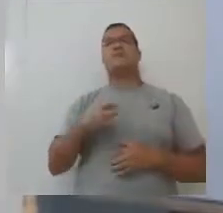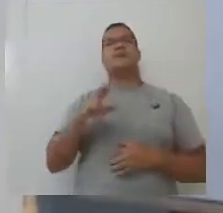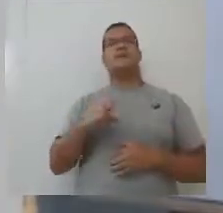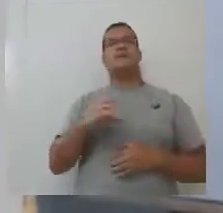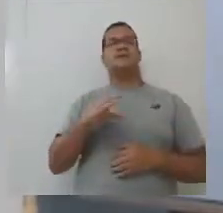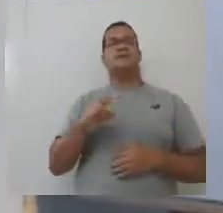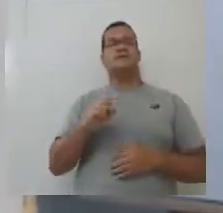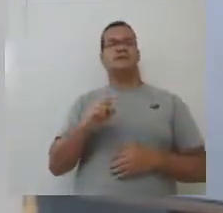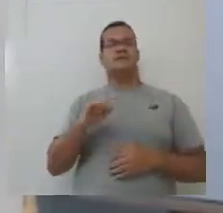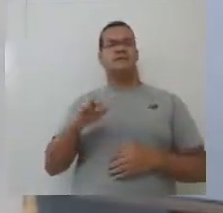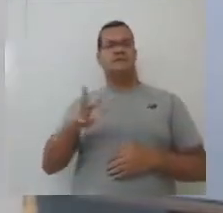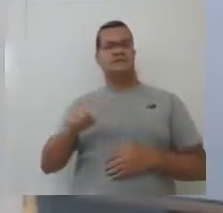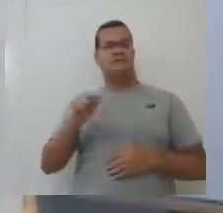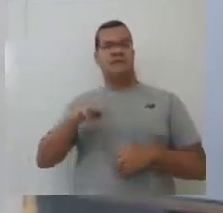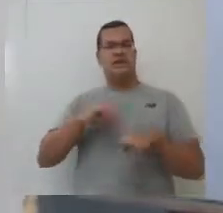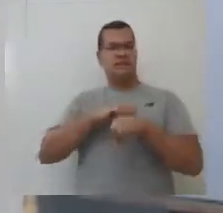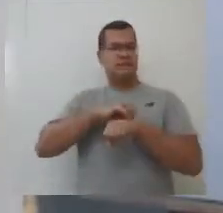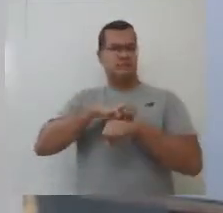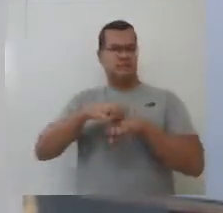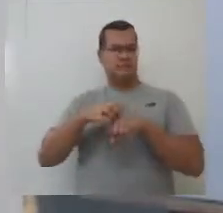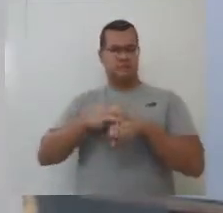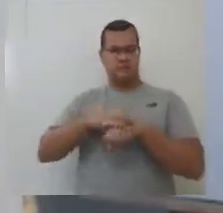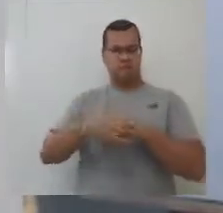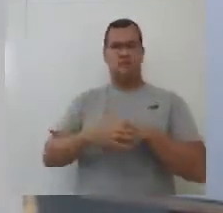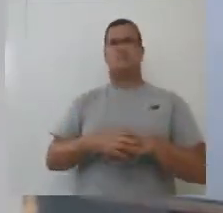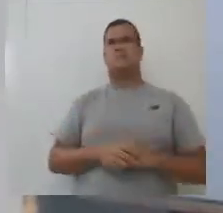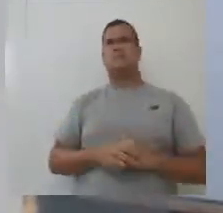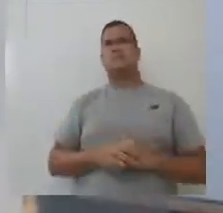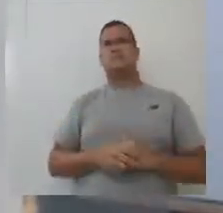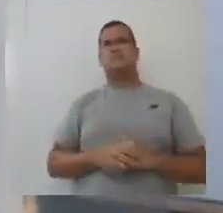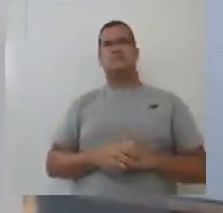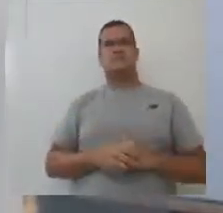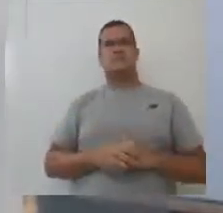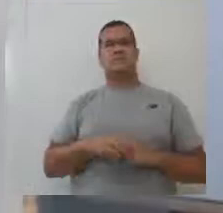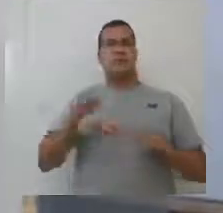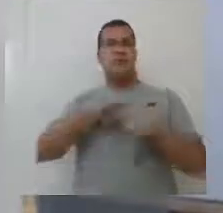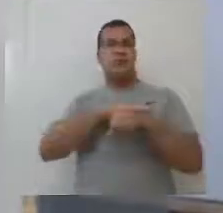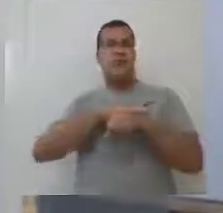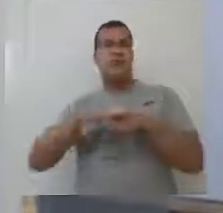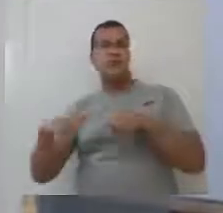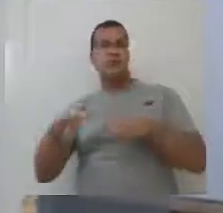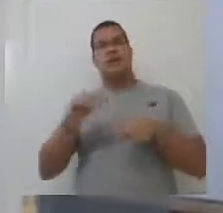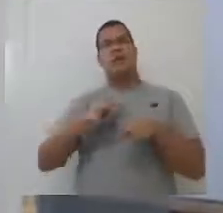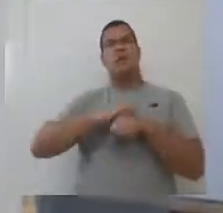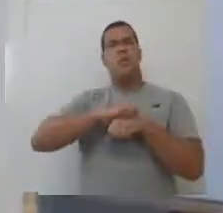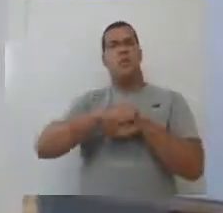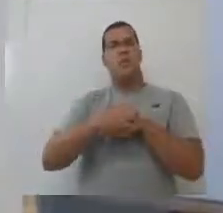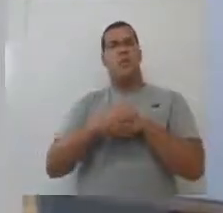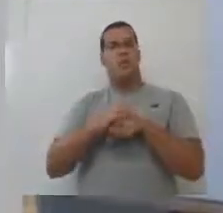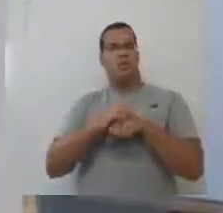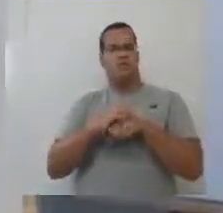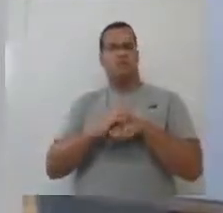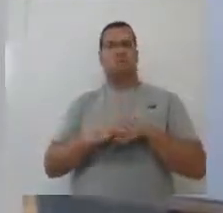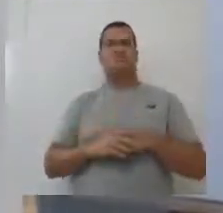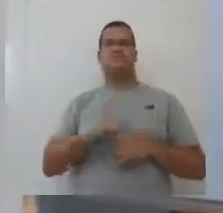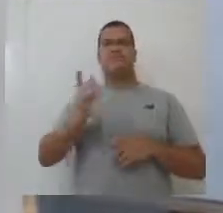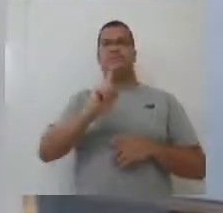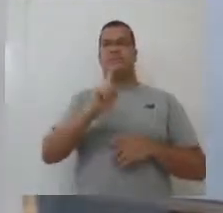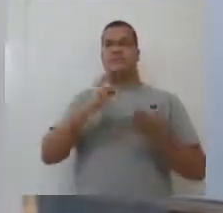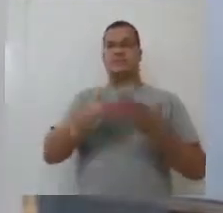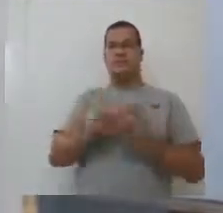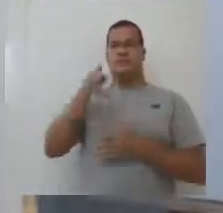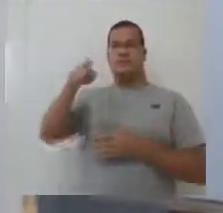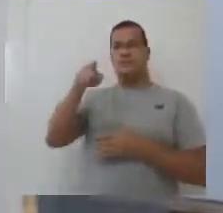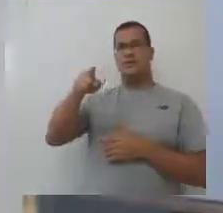Recessiva é rugosa. Ó, lisa e rugosa, tá? Aí vê o que é que vai acontecer. Não sou eu